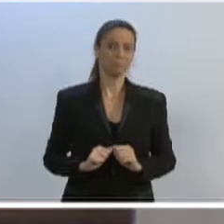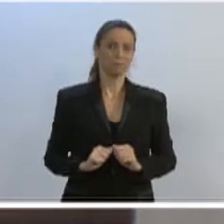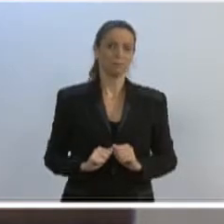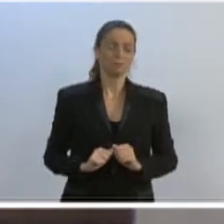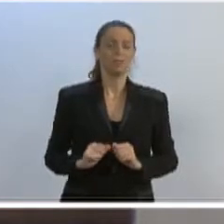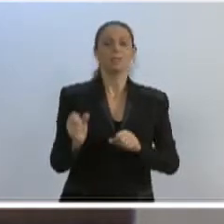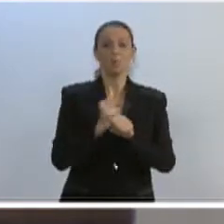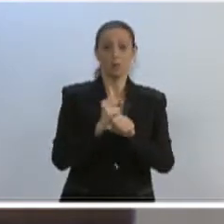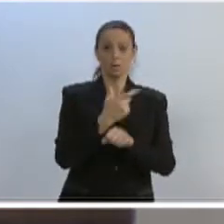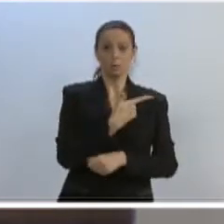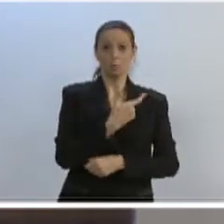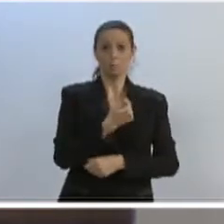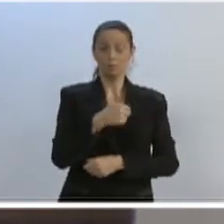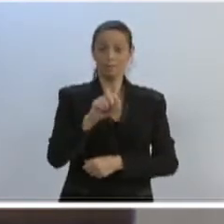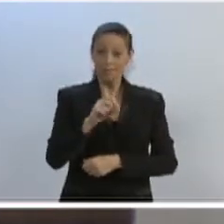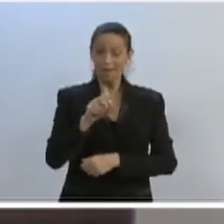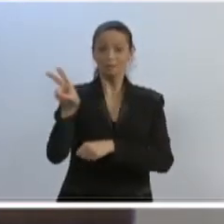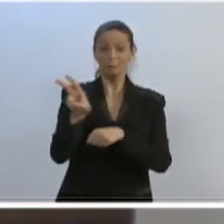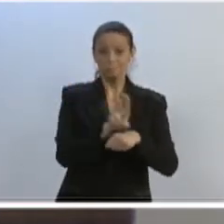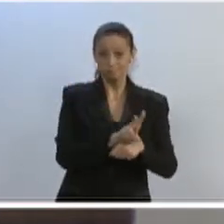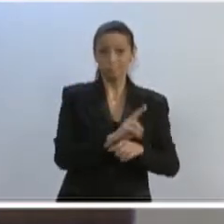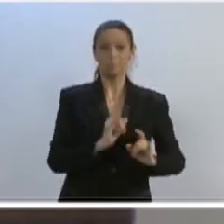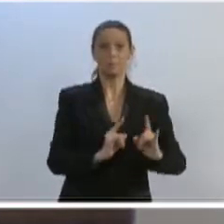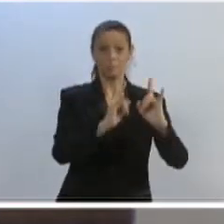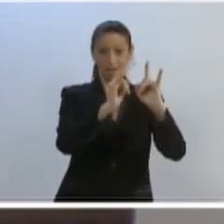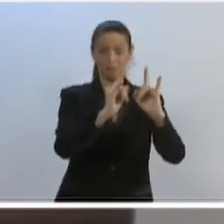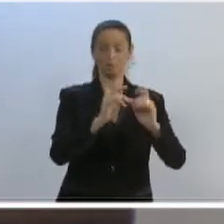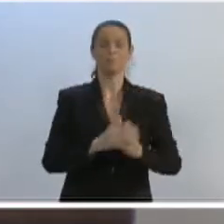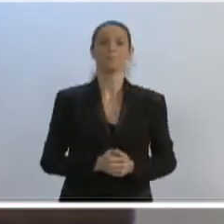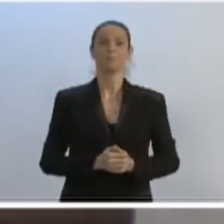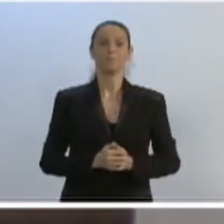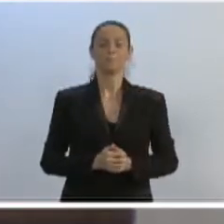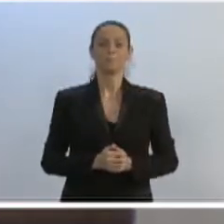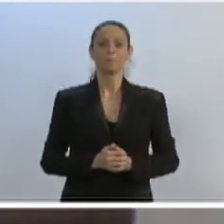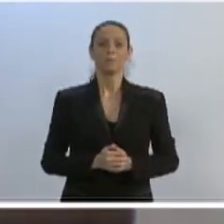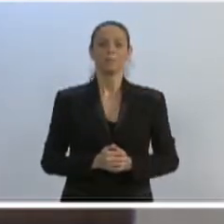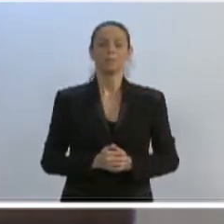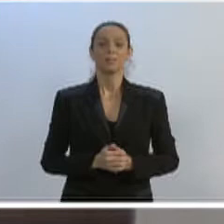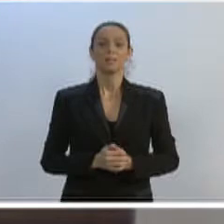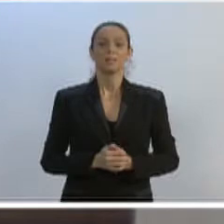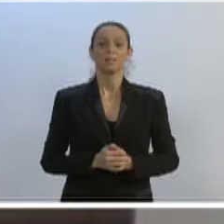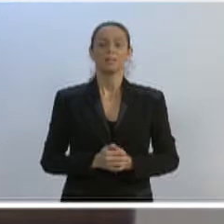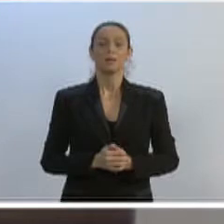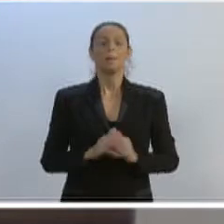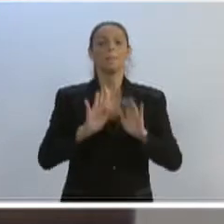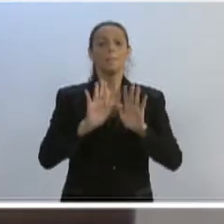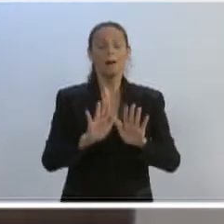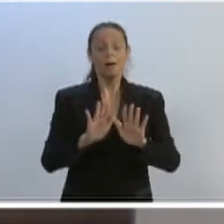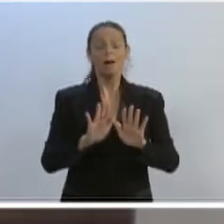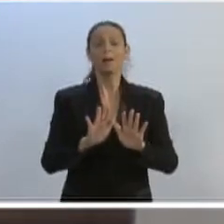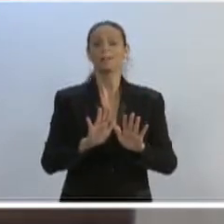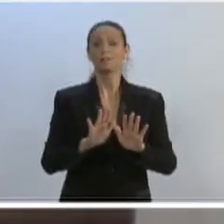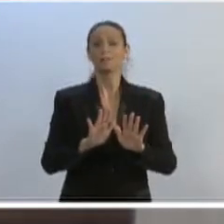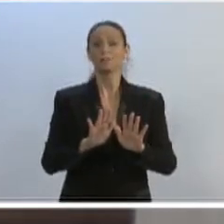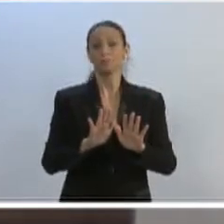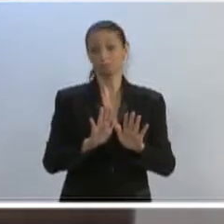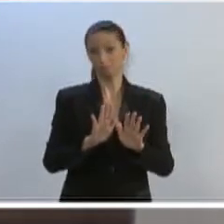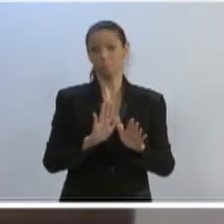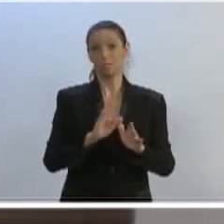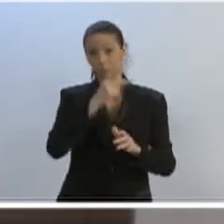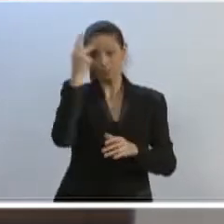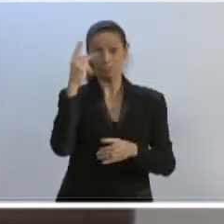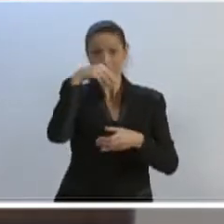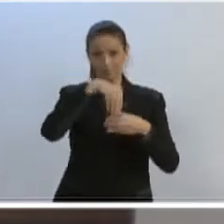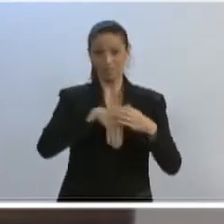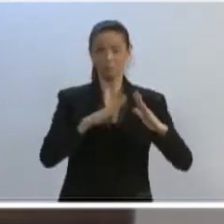2010 é uma prorrogação de de locação no estado para o colégio tiradentes mas entendo o seguinte que eu acho que não